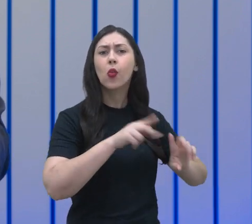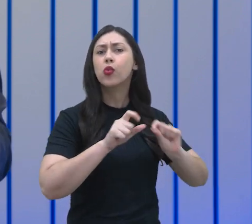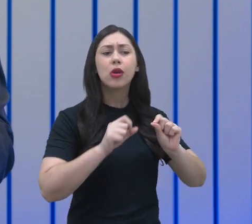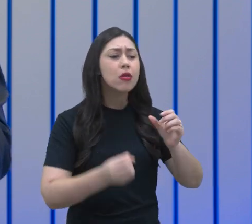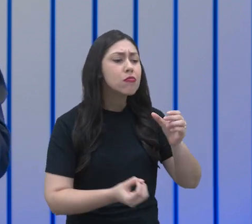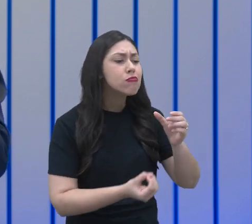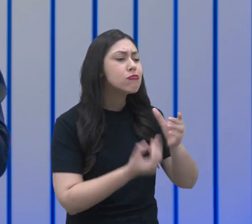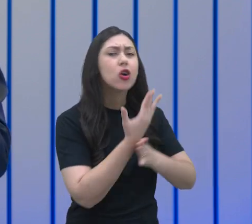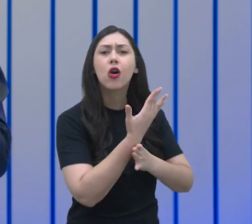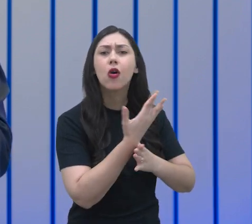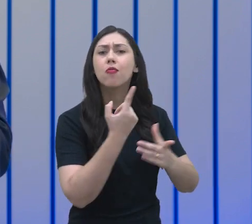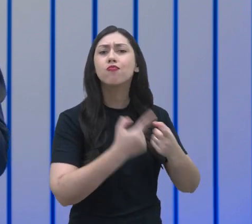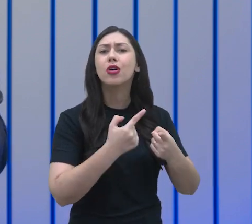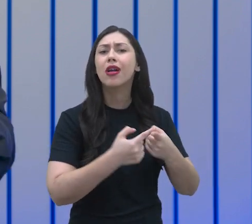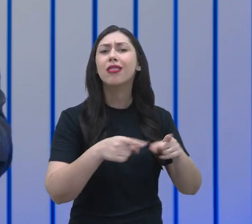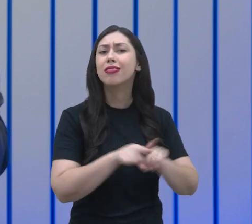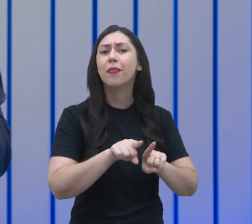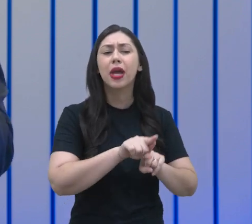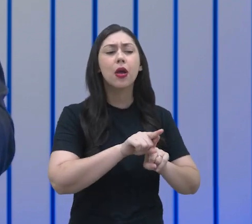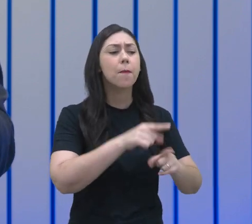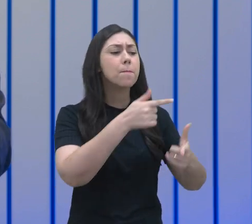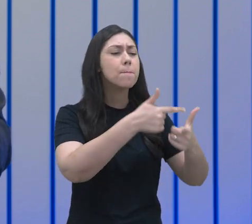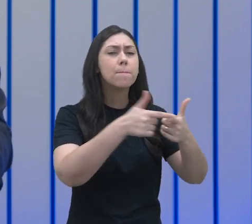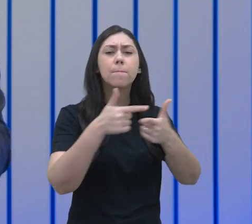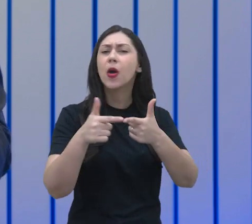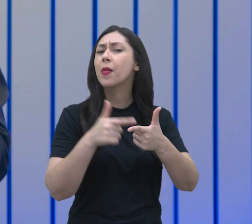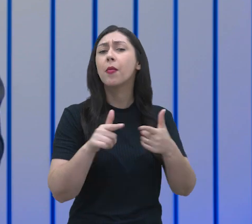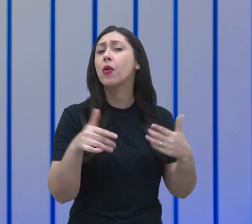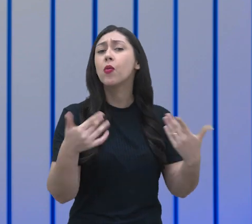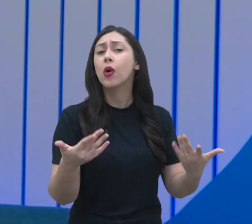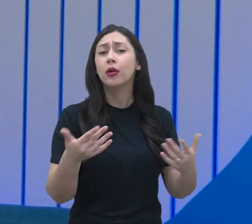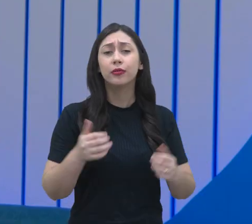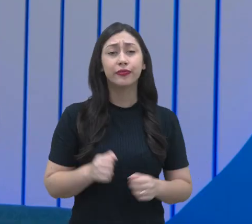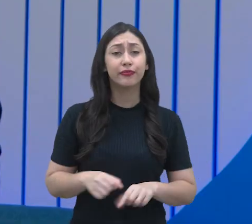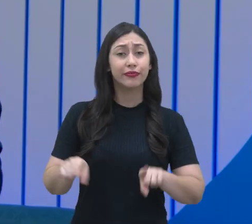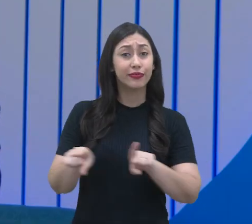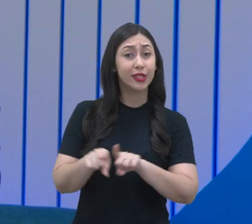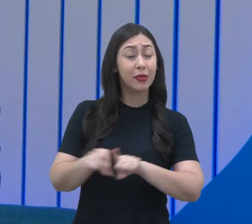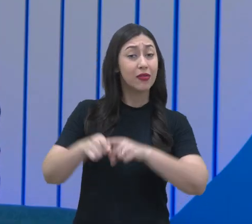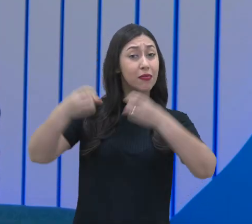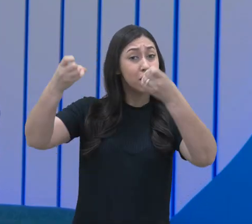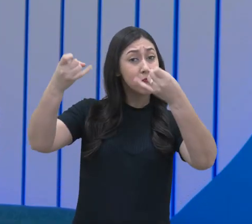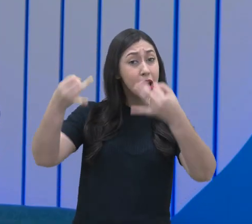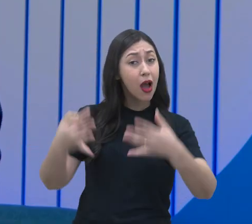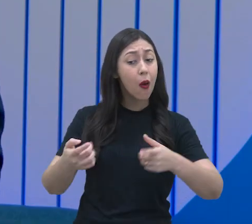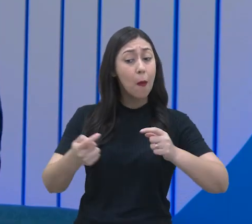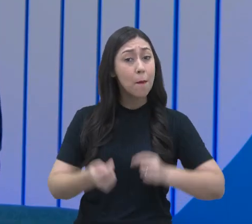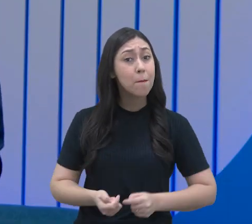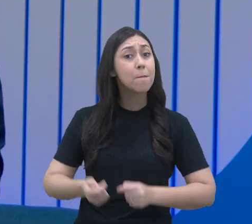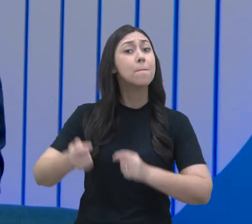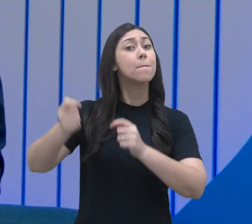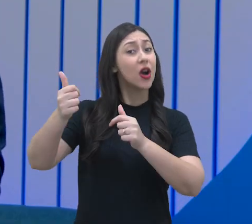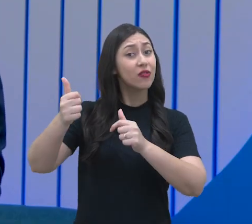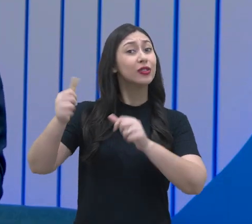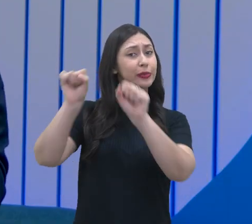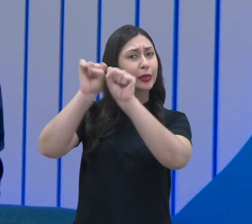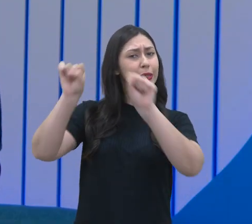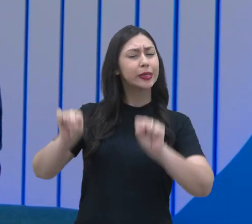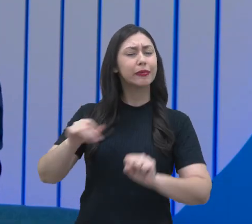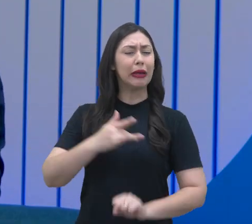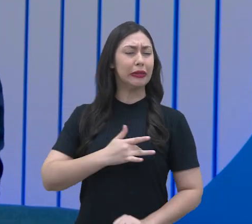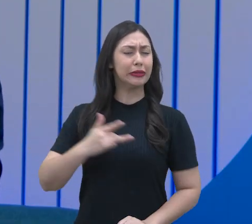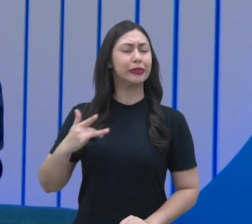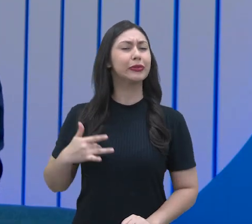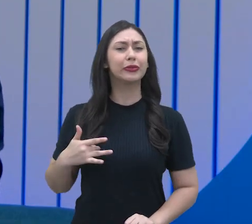quais as adversidades para a gestão de uma estrutura como essa. Também vamos abordar as vantagens de um sistema